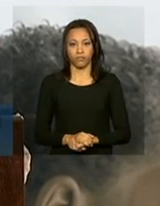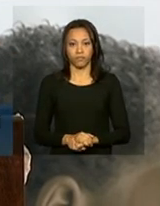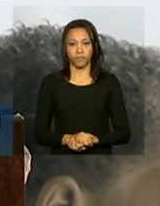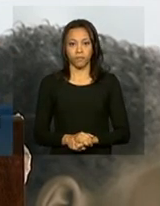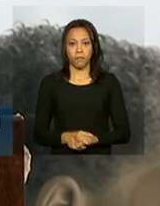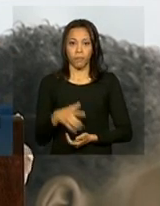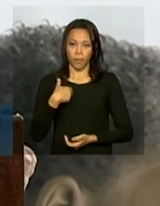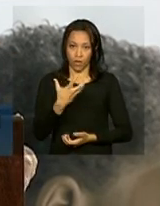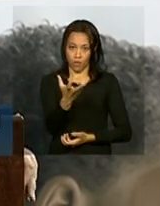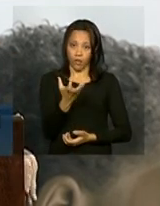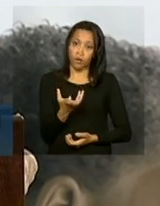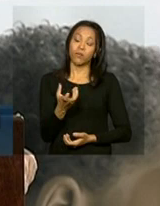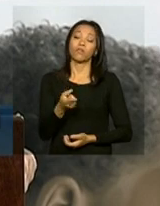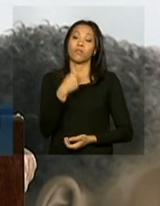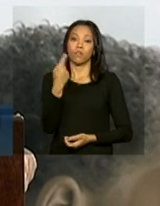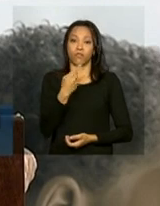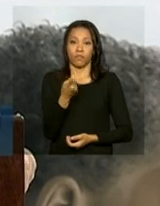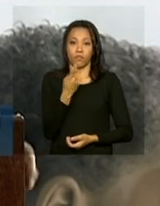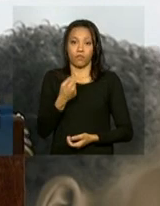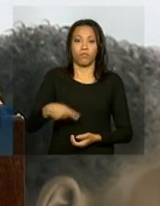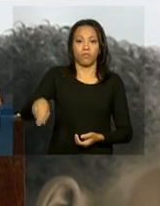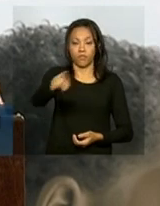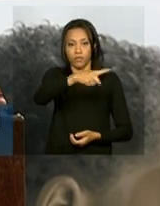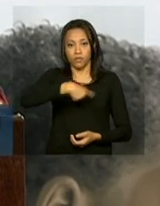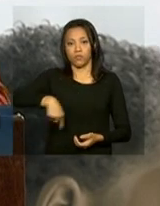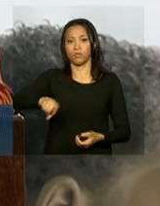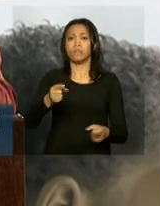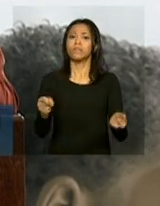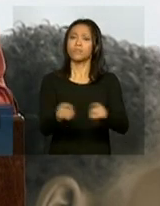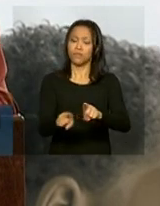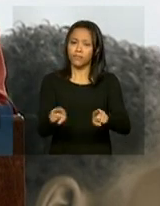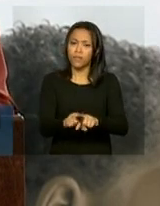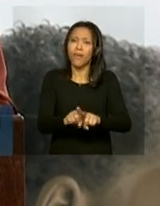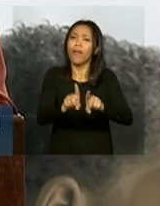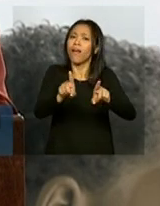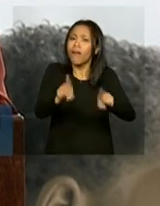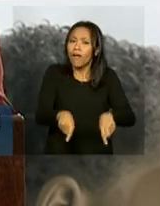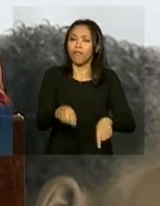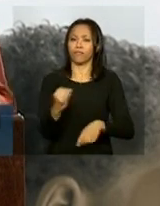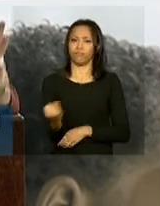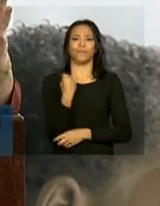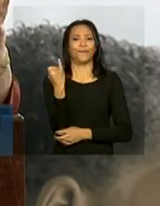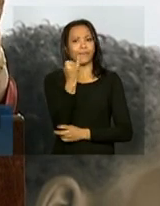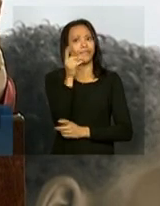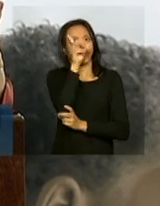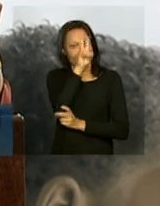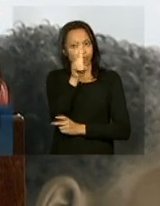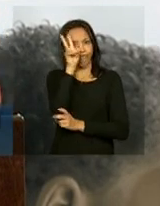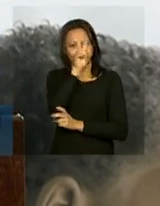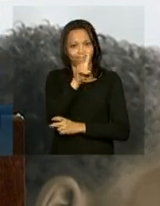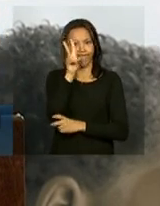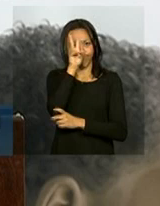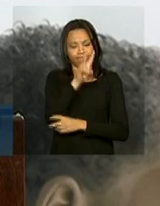Eu quero dizer para vocês que também é importante lembrar